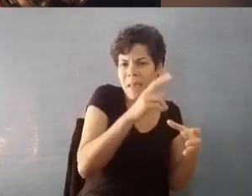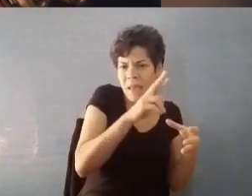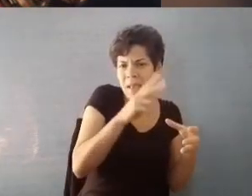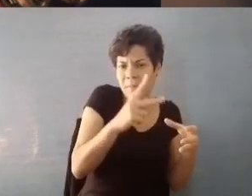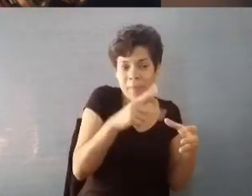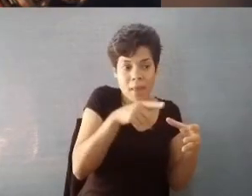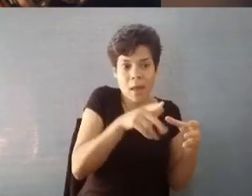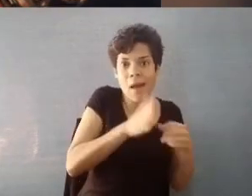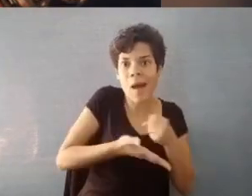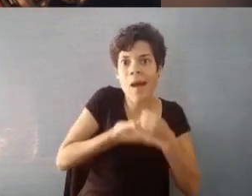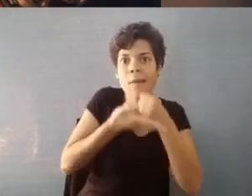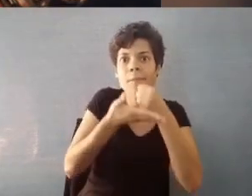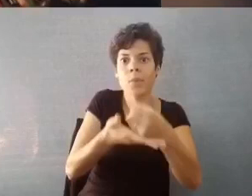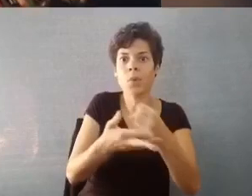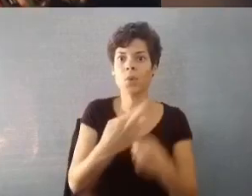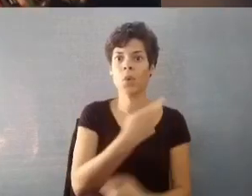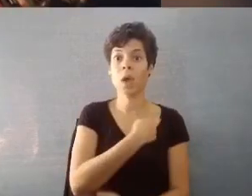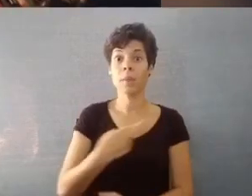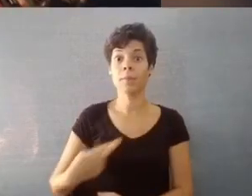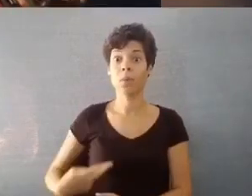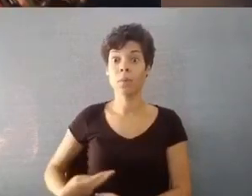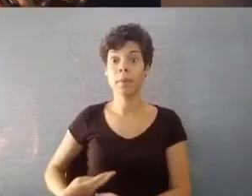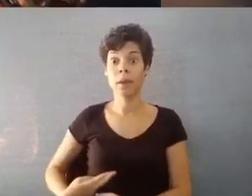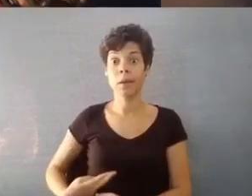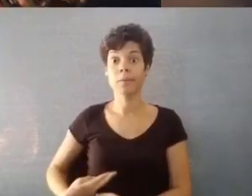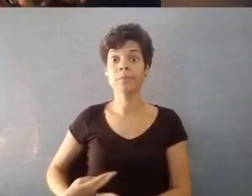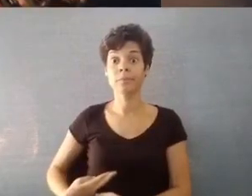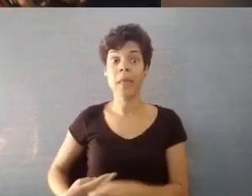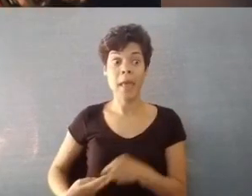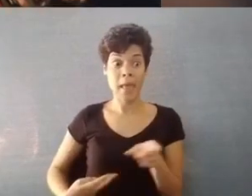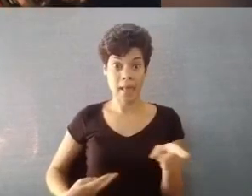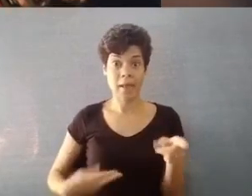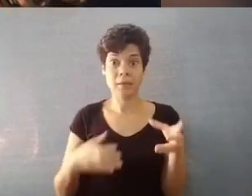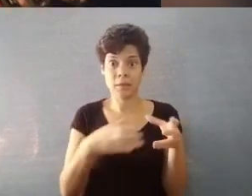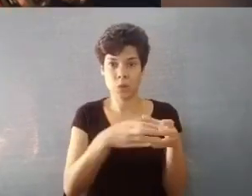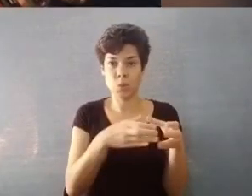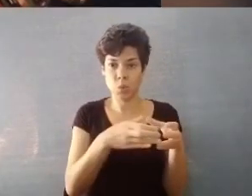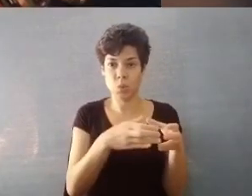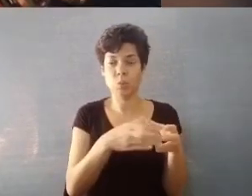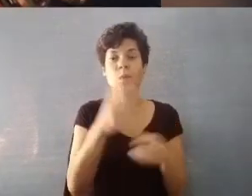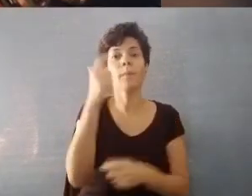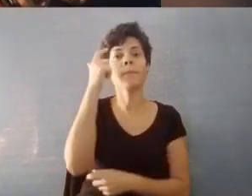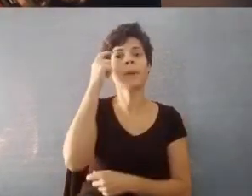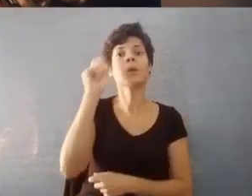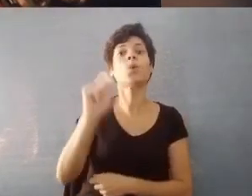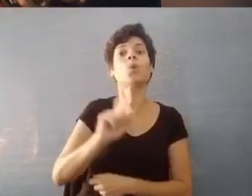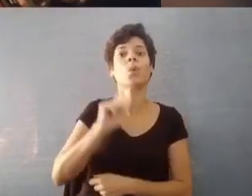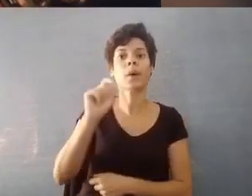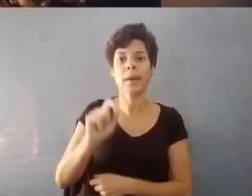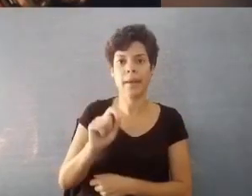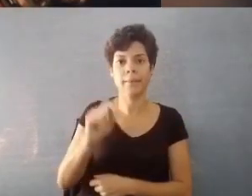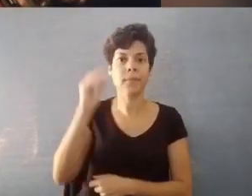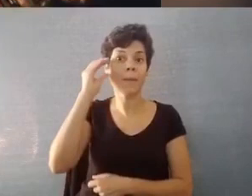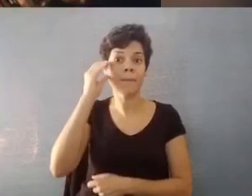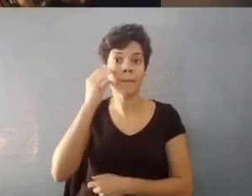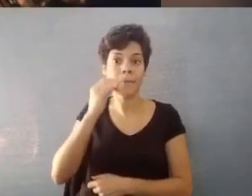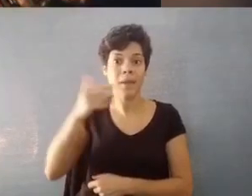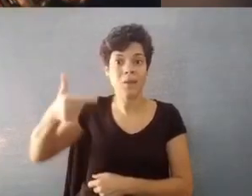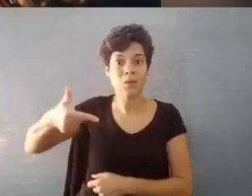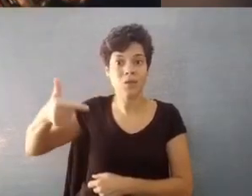Os cafeicultores do Oeste Paulista consideravam o governo de Dom Pedro